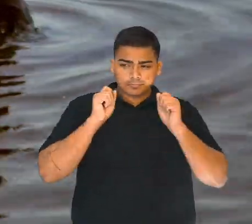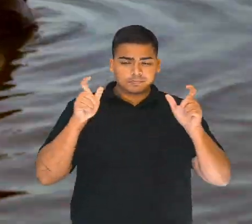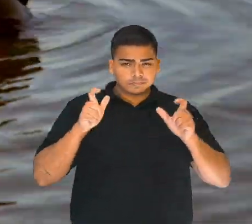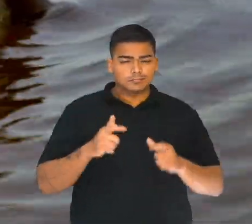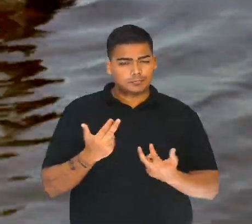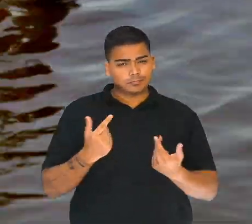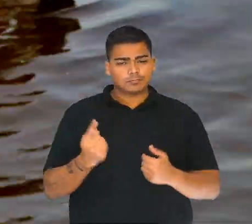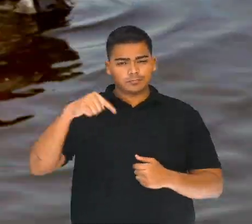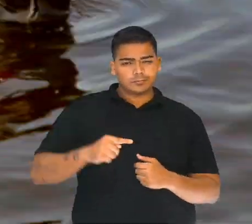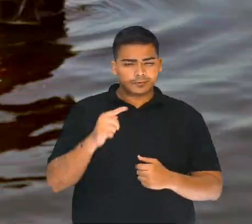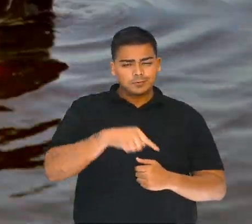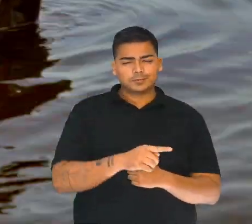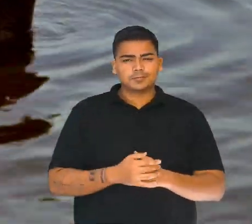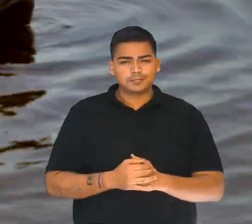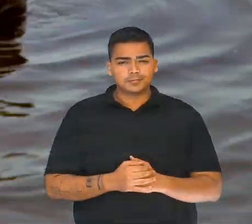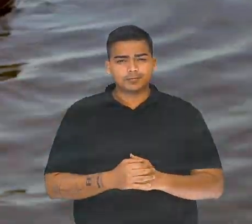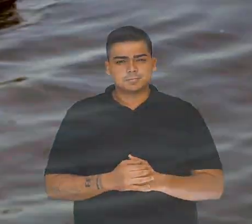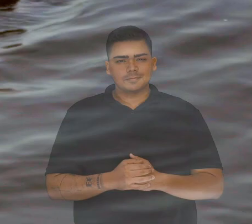ligado direto, semelhante ao boto.